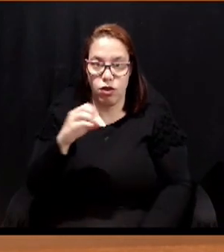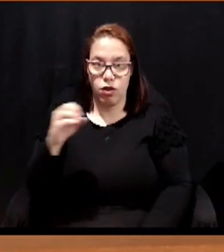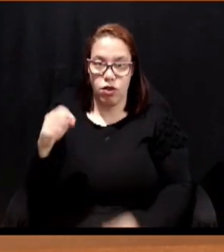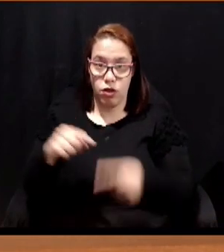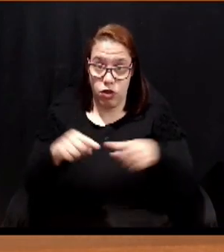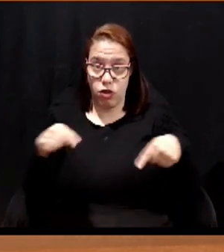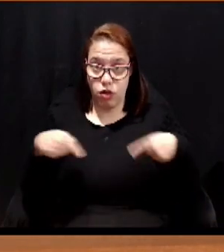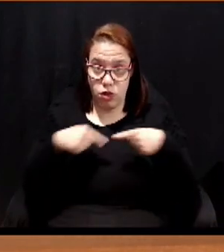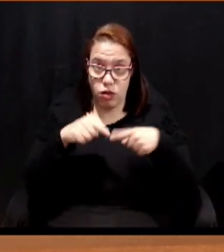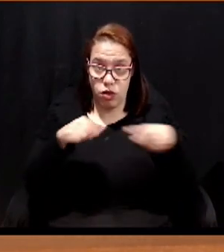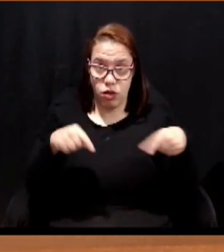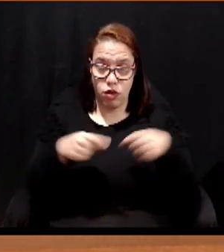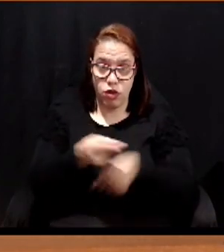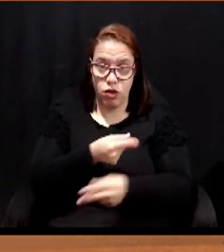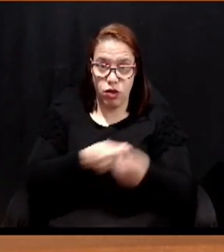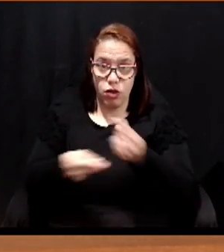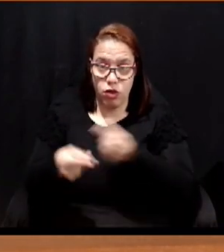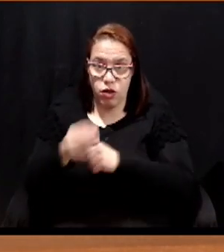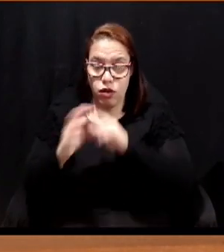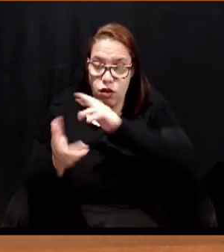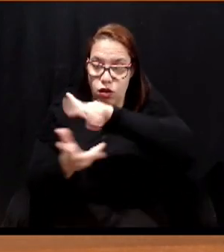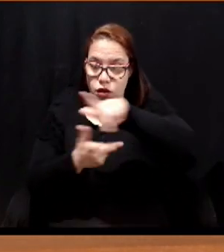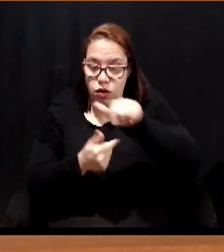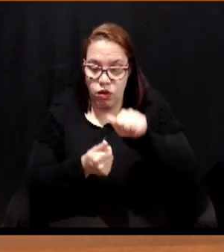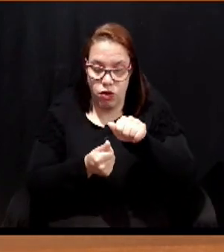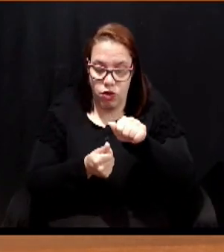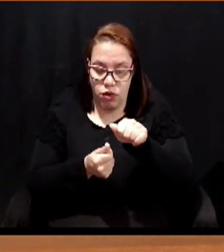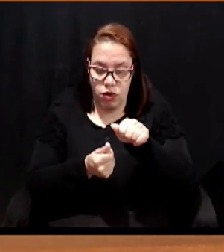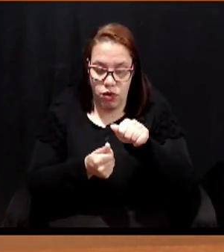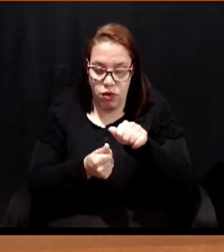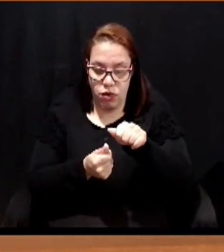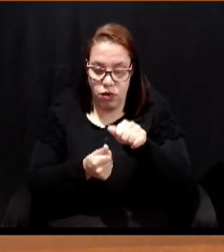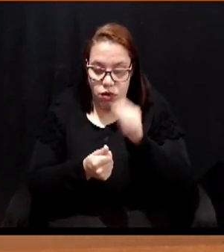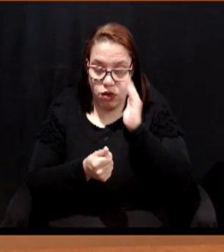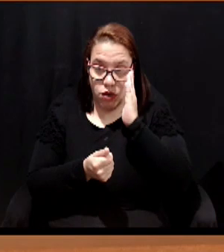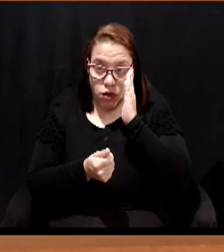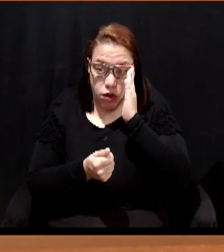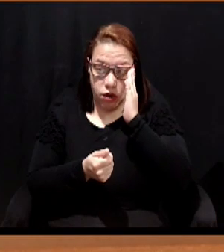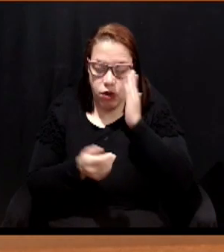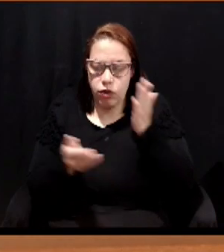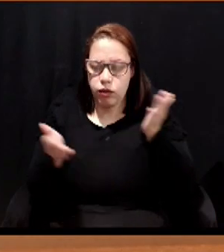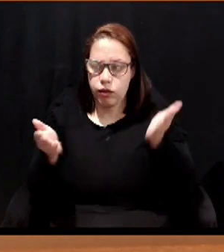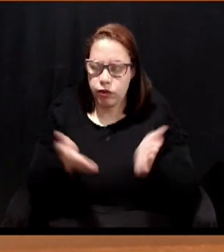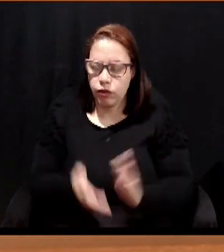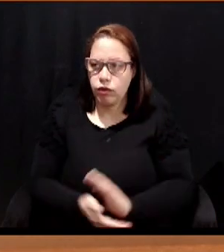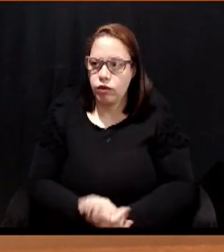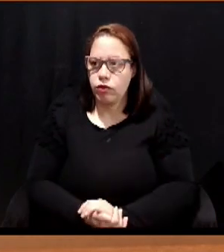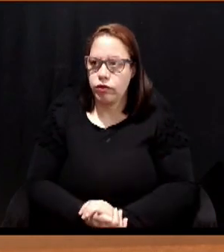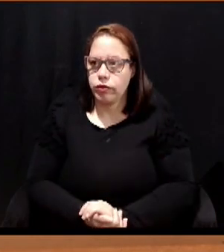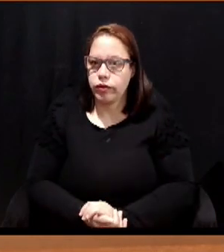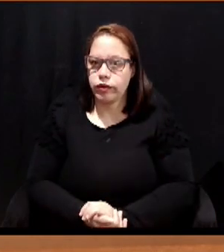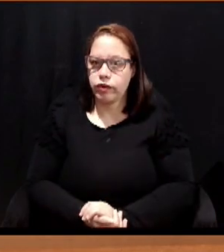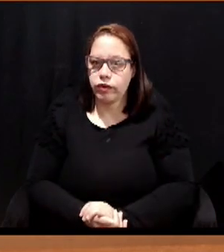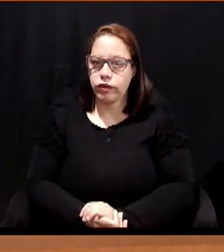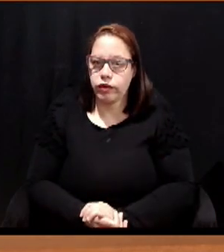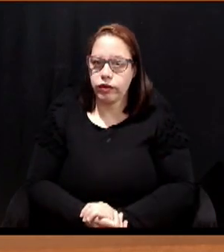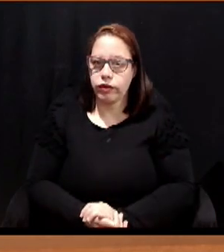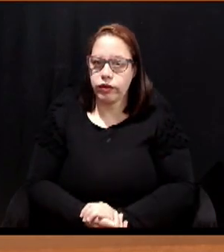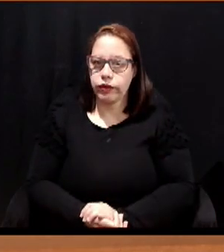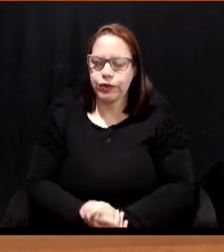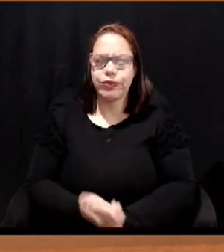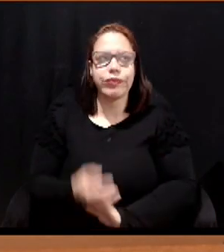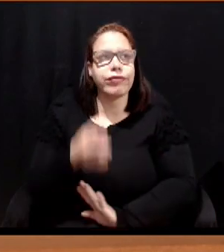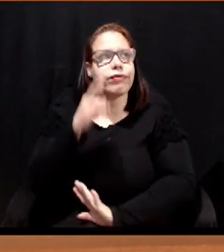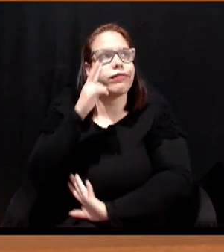de negócios no mundo, né? Agora, a nossa visão, quer dizer, como é